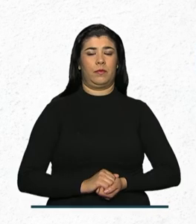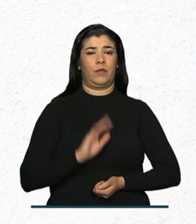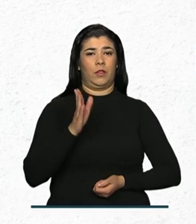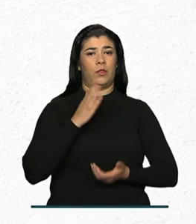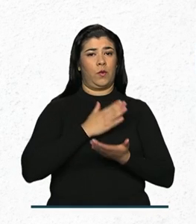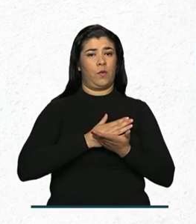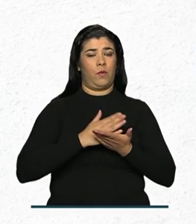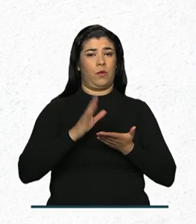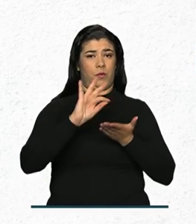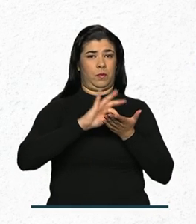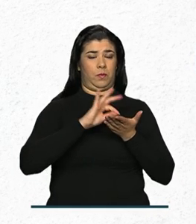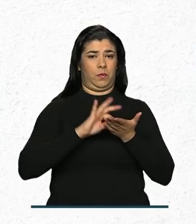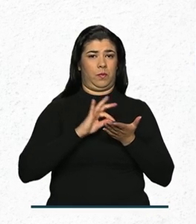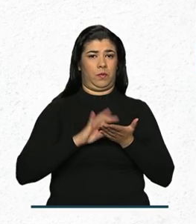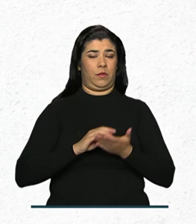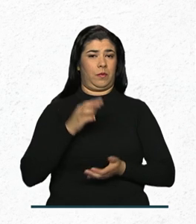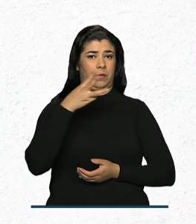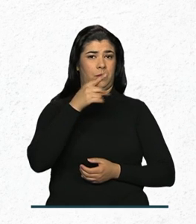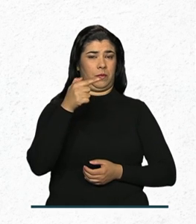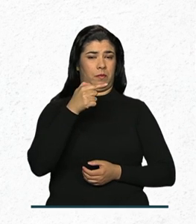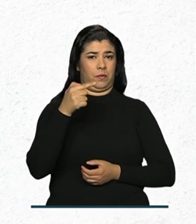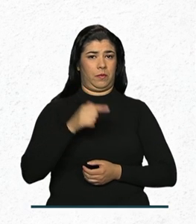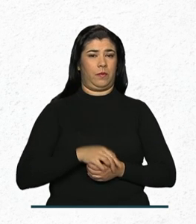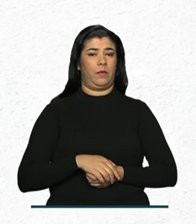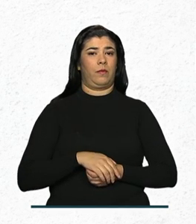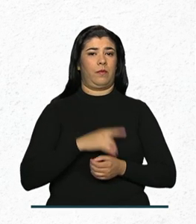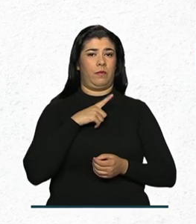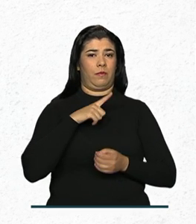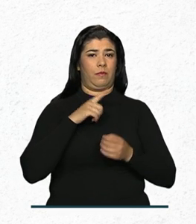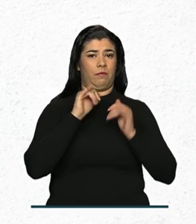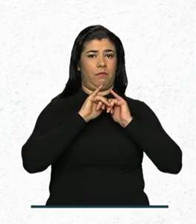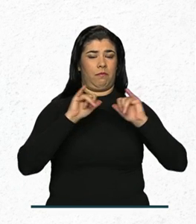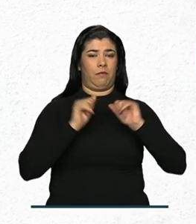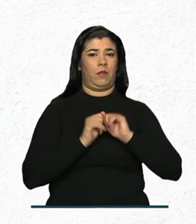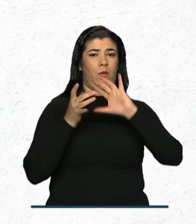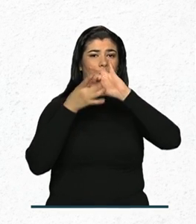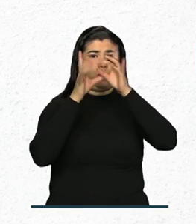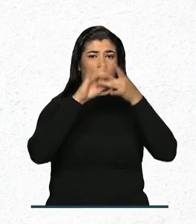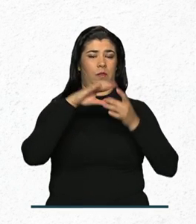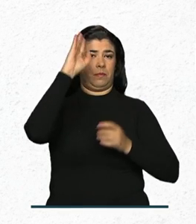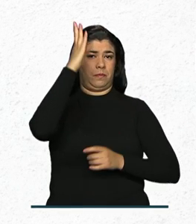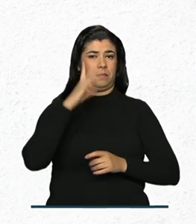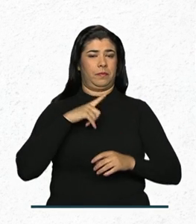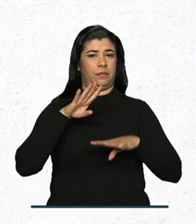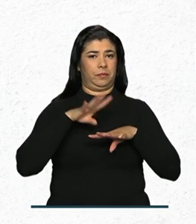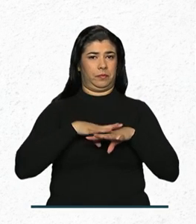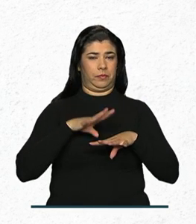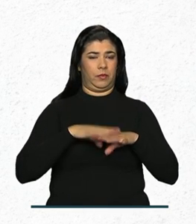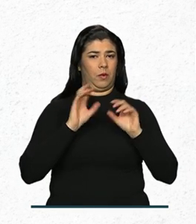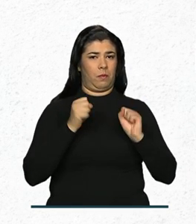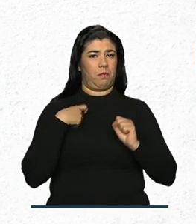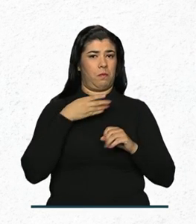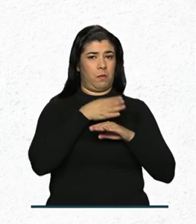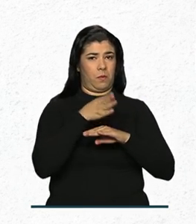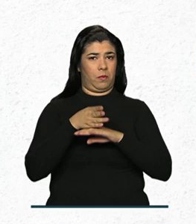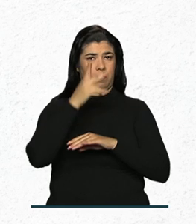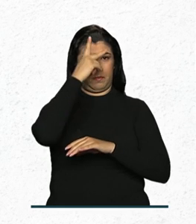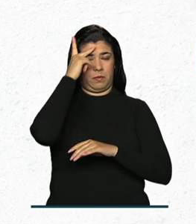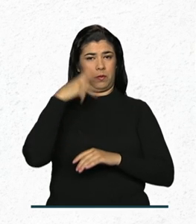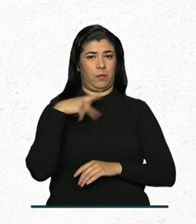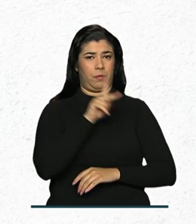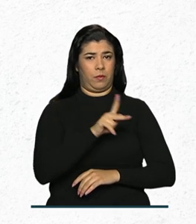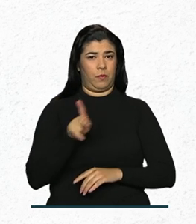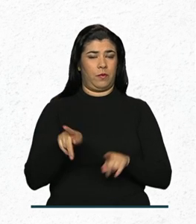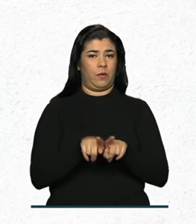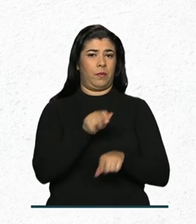Estão abertas as inscrições para a 37ª edição da Olimpíada Brasileira de Matemática. Podem participar professores